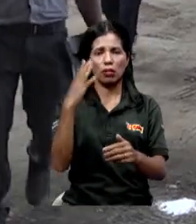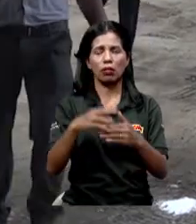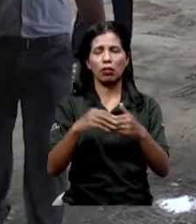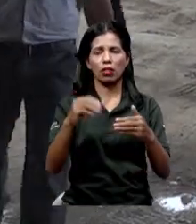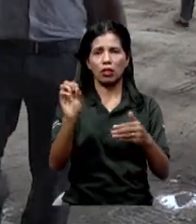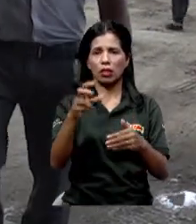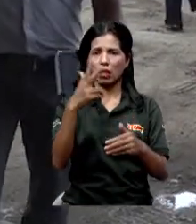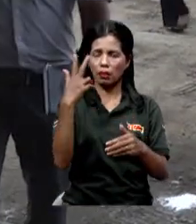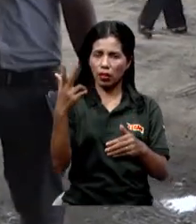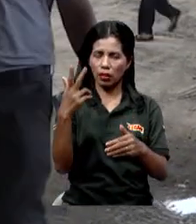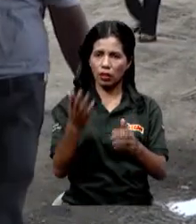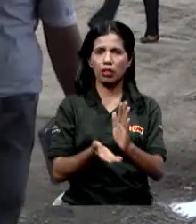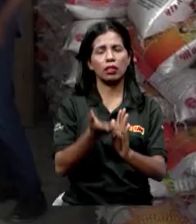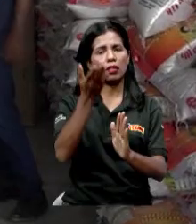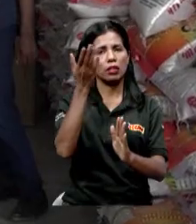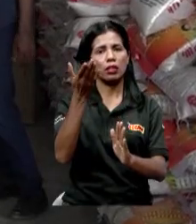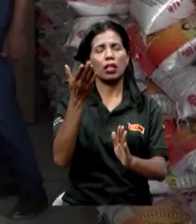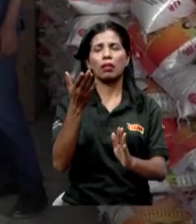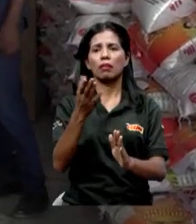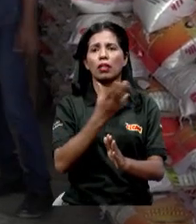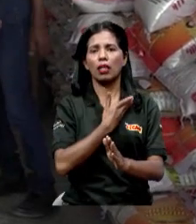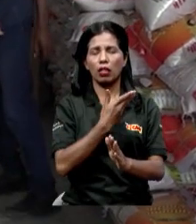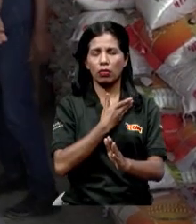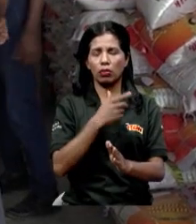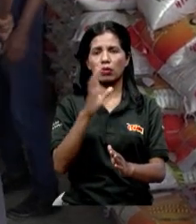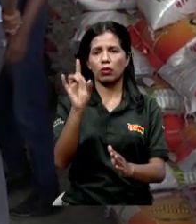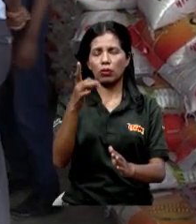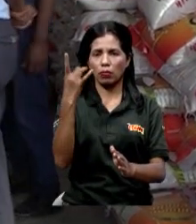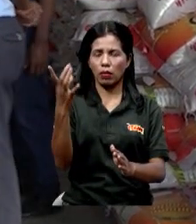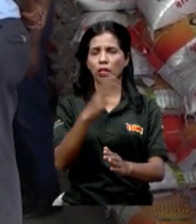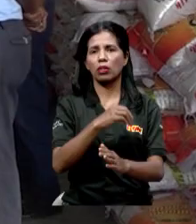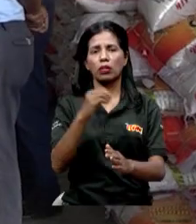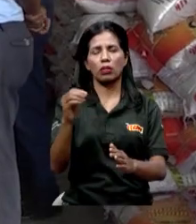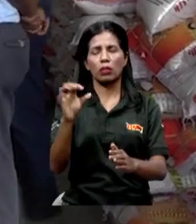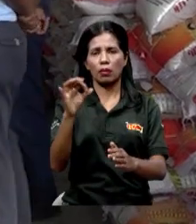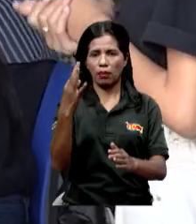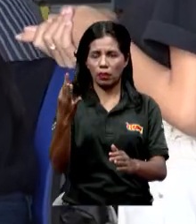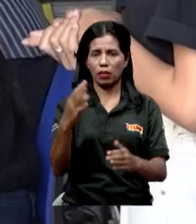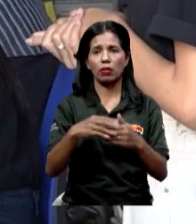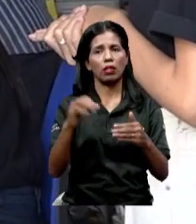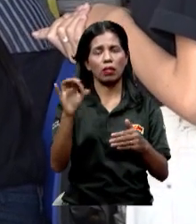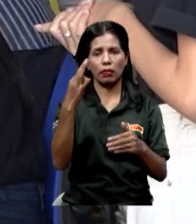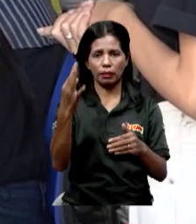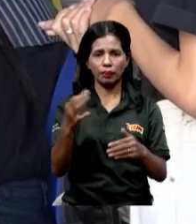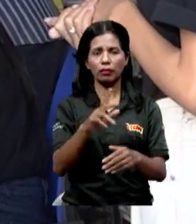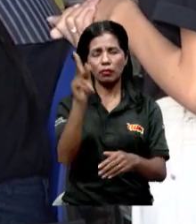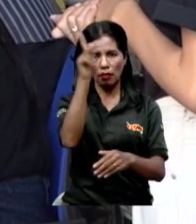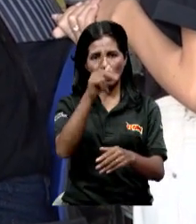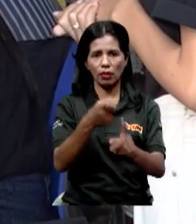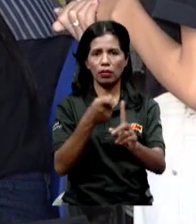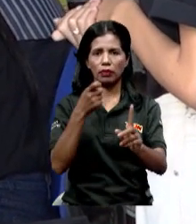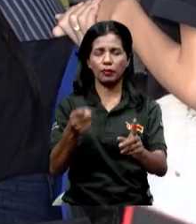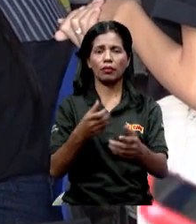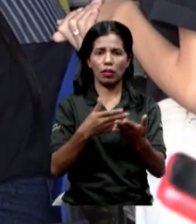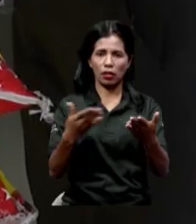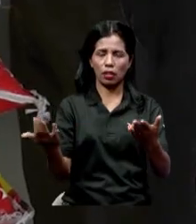nulur sin tolu, saiba dolar sa nulur sin hitu, to dolar sa nulur sin walu. Antes ne, pesquisa Rússia Associação Tane Consumidor, basa